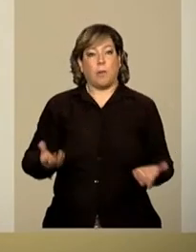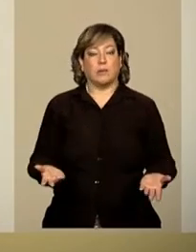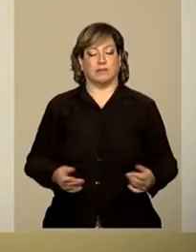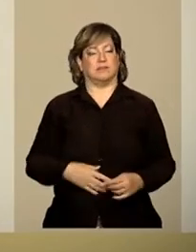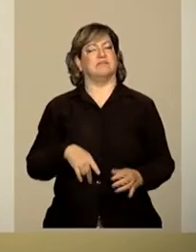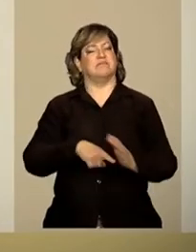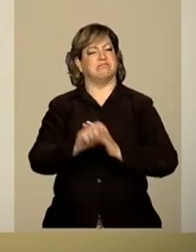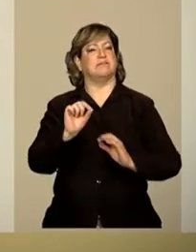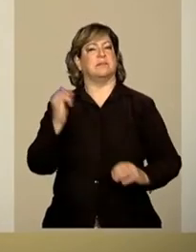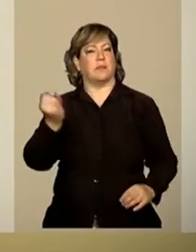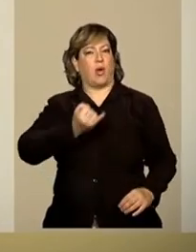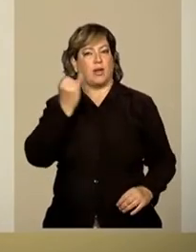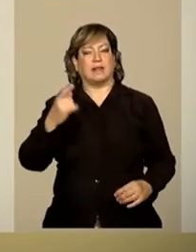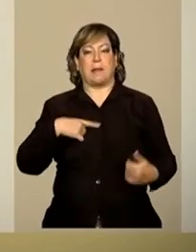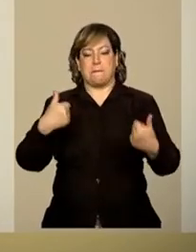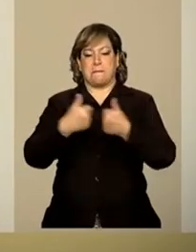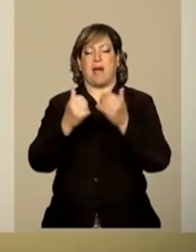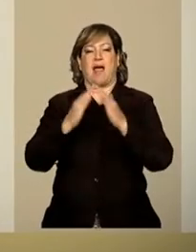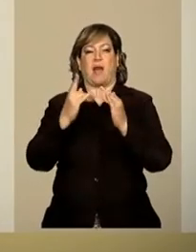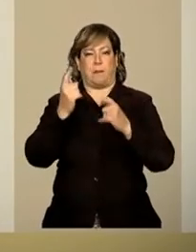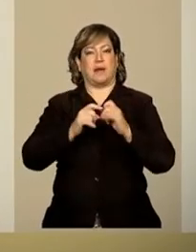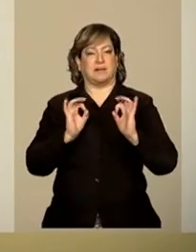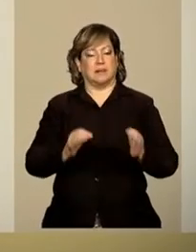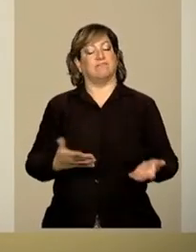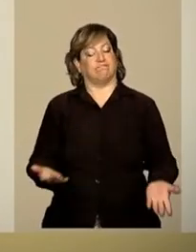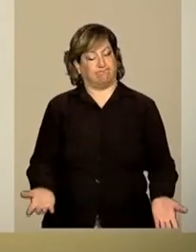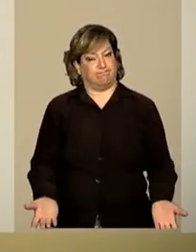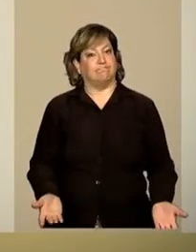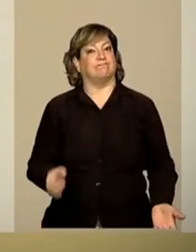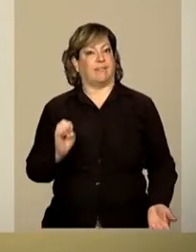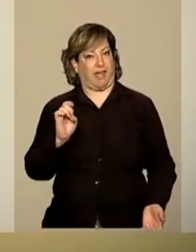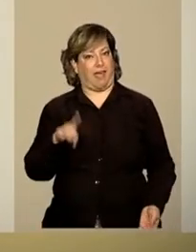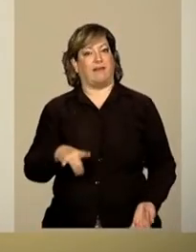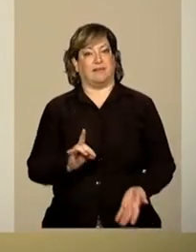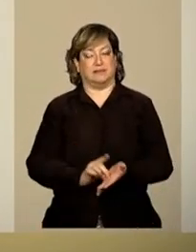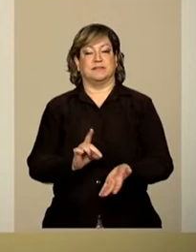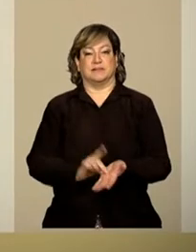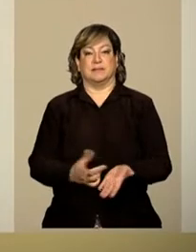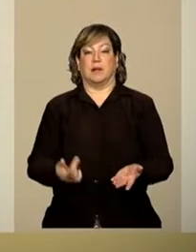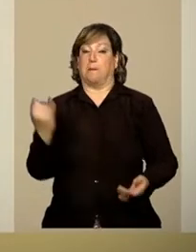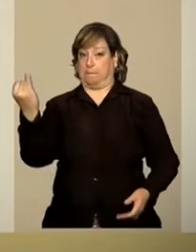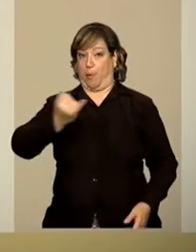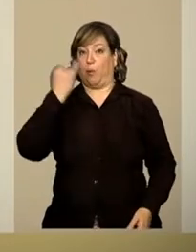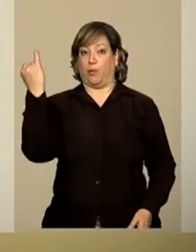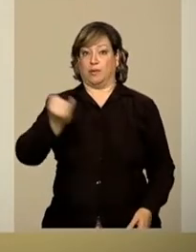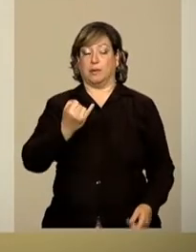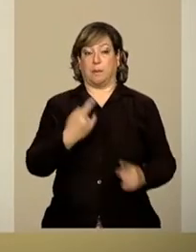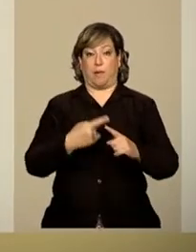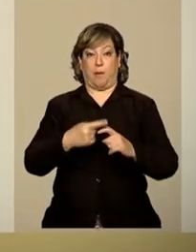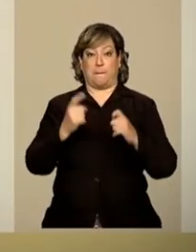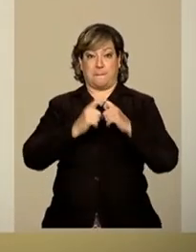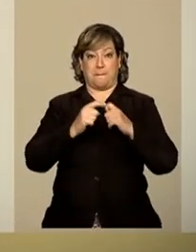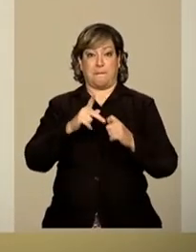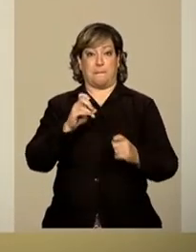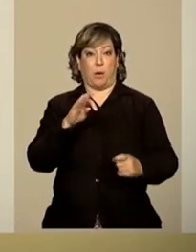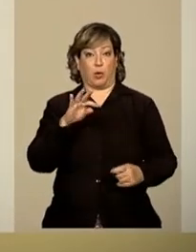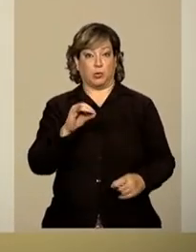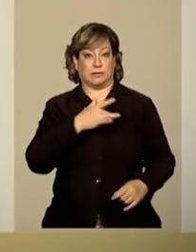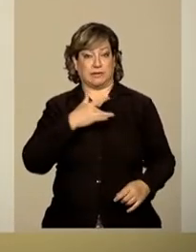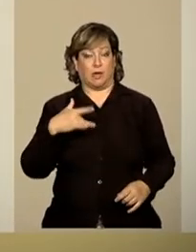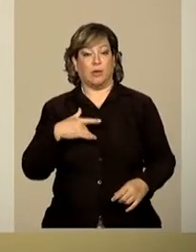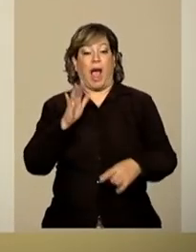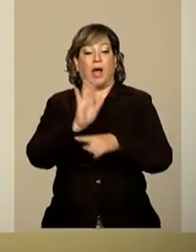médico perto de casa né presidenta olha Luciano só é é importante Se o médico do posto de saúde cuida